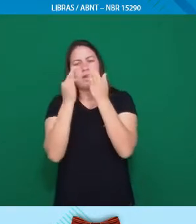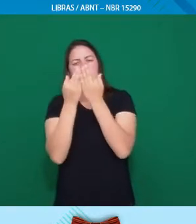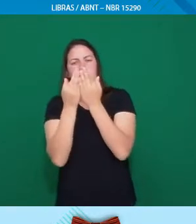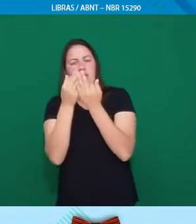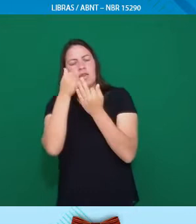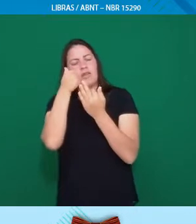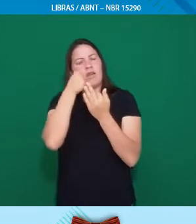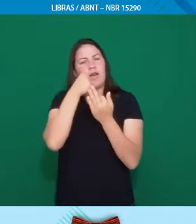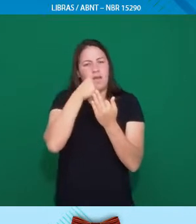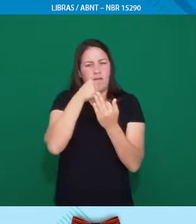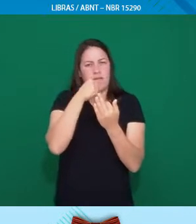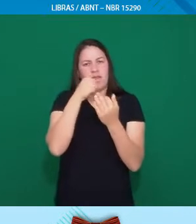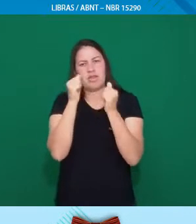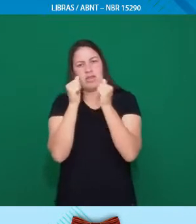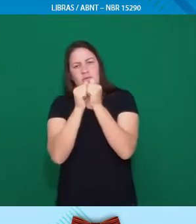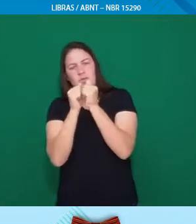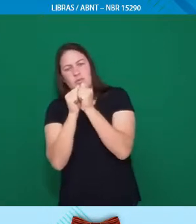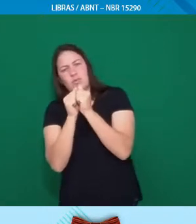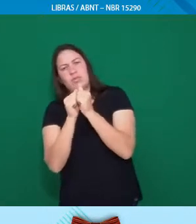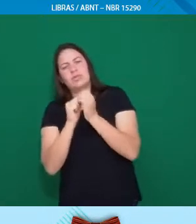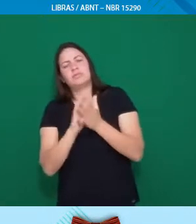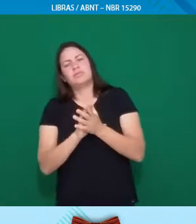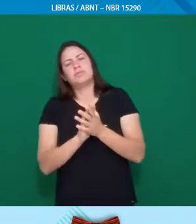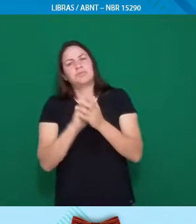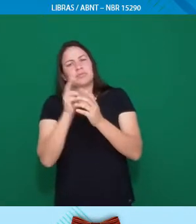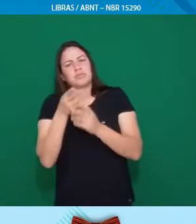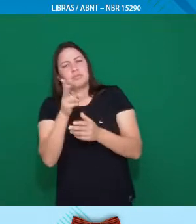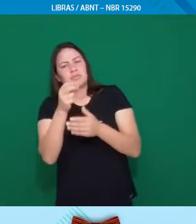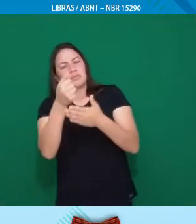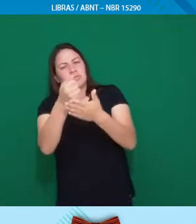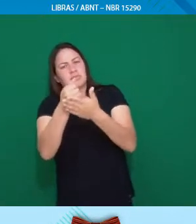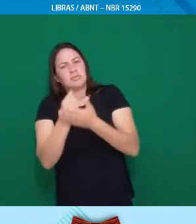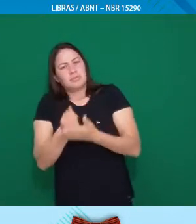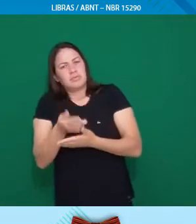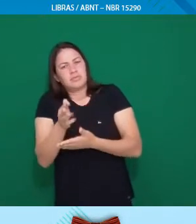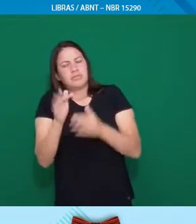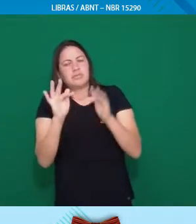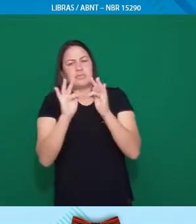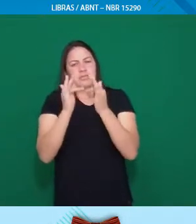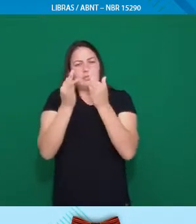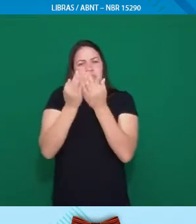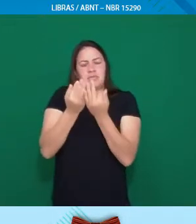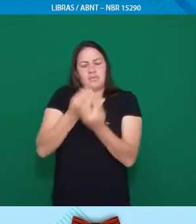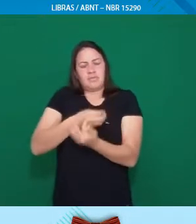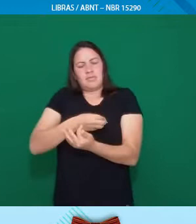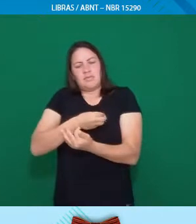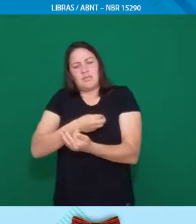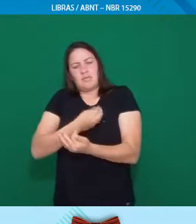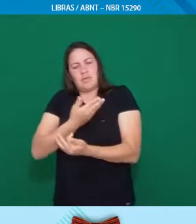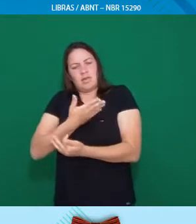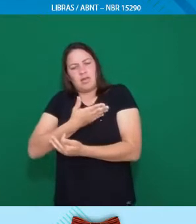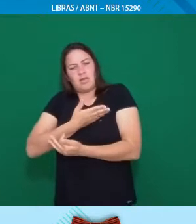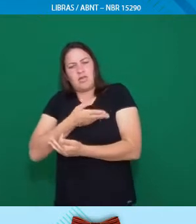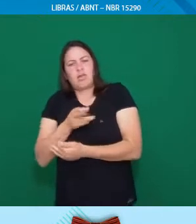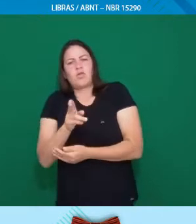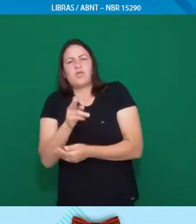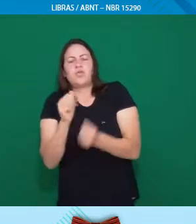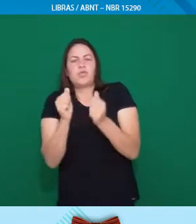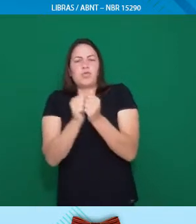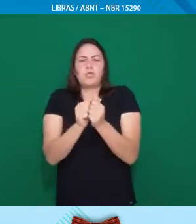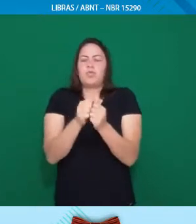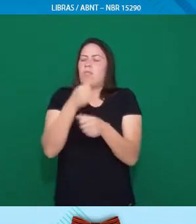família seus filhos que aqui estão e pode ter certeza que a vida segue Com certeza a nossa amizade